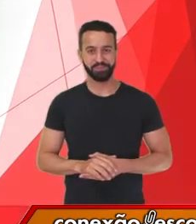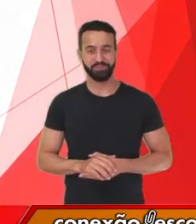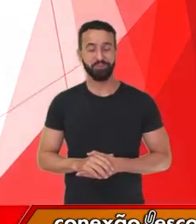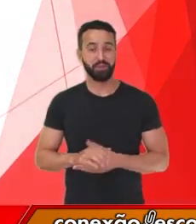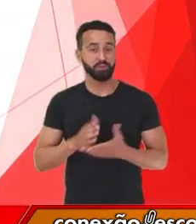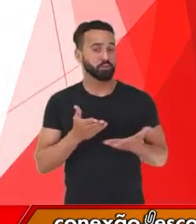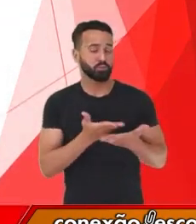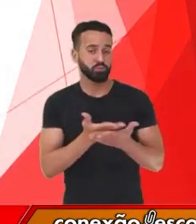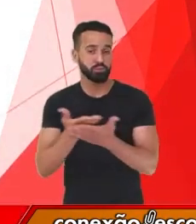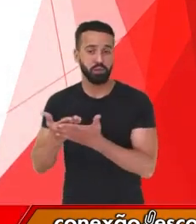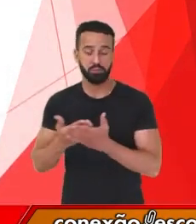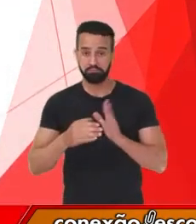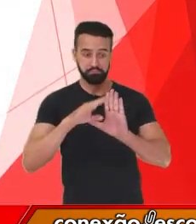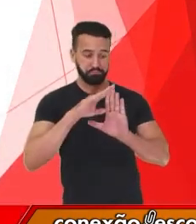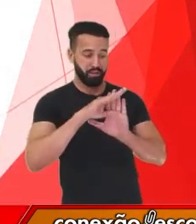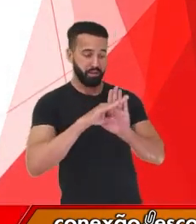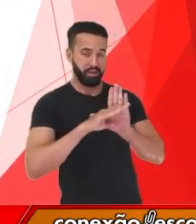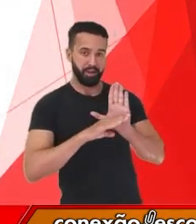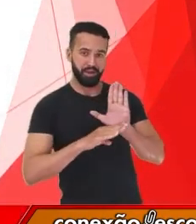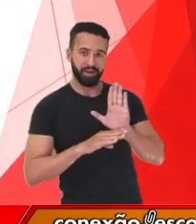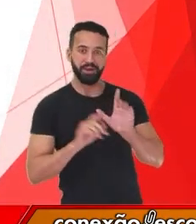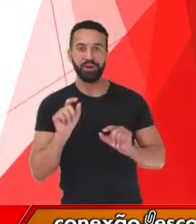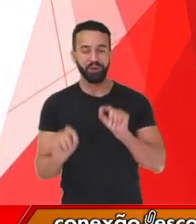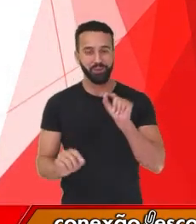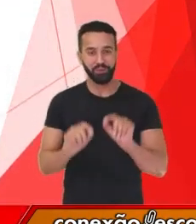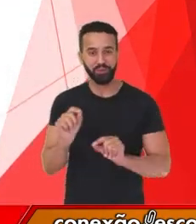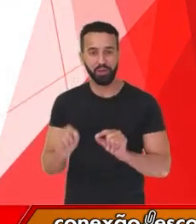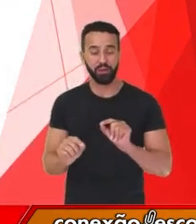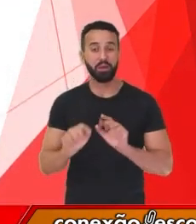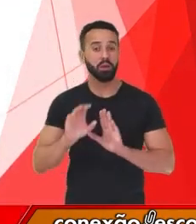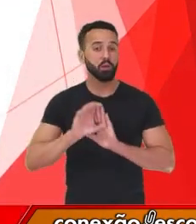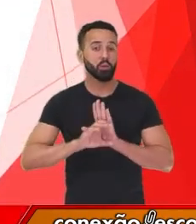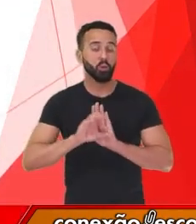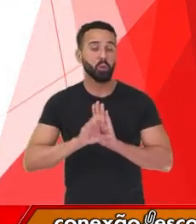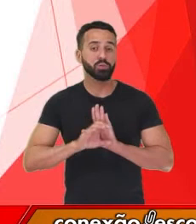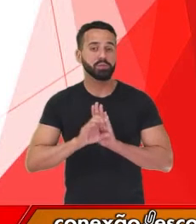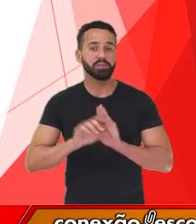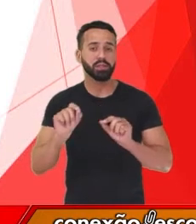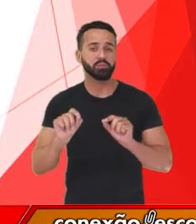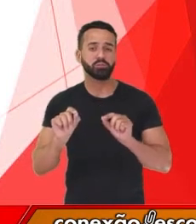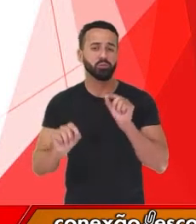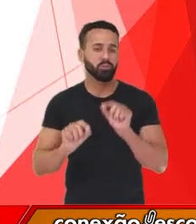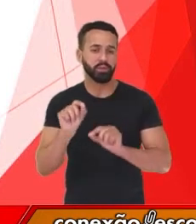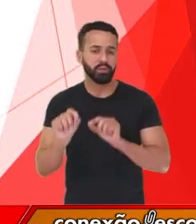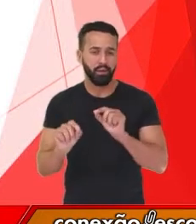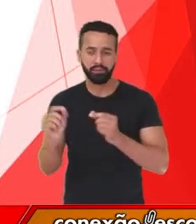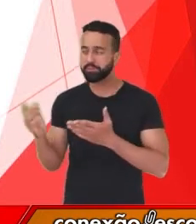Estudaremos o seguinte: o conceito de puberdade e adolescência.